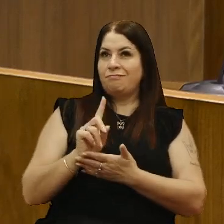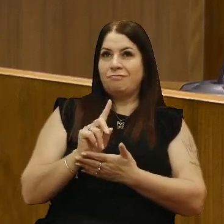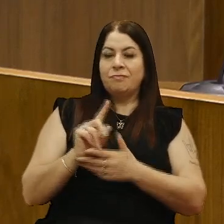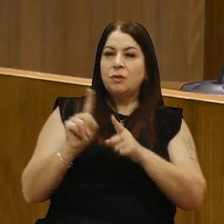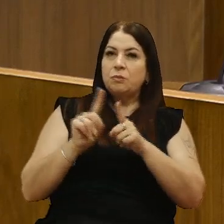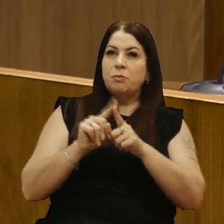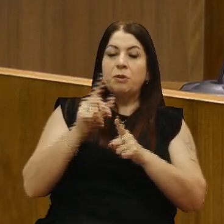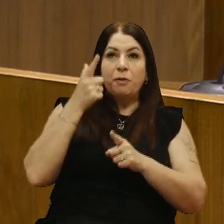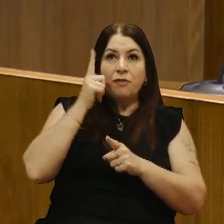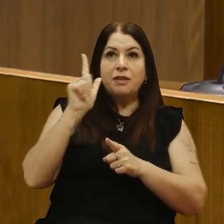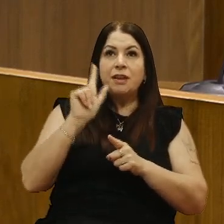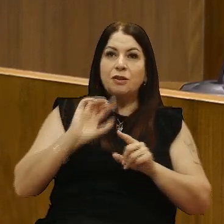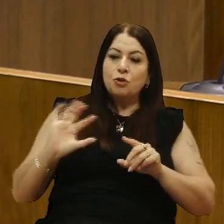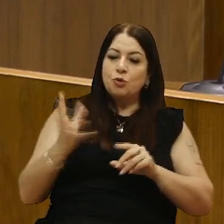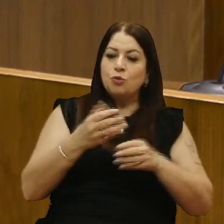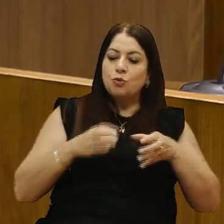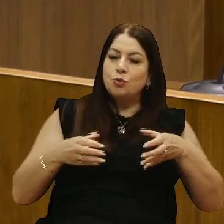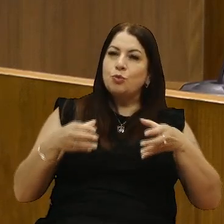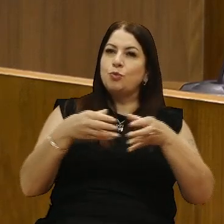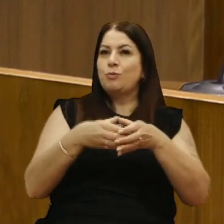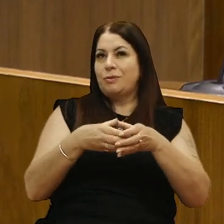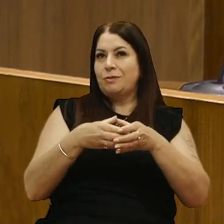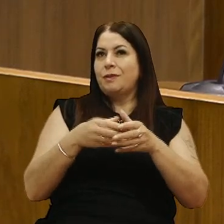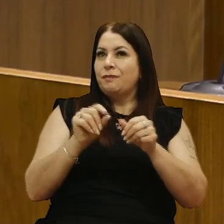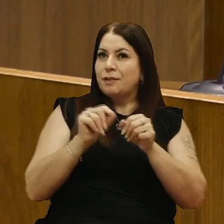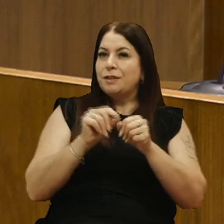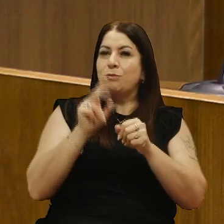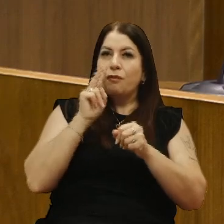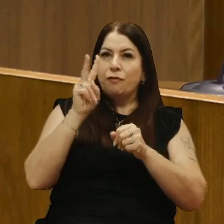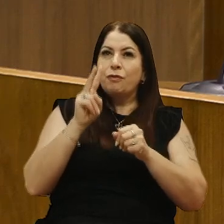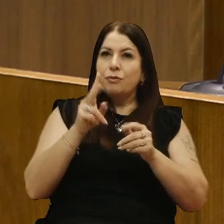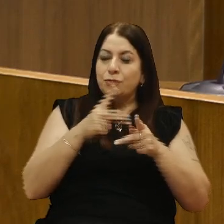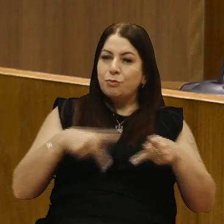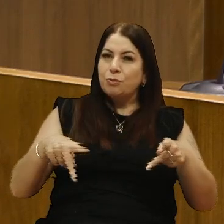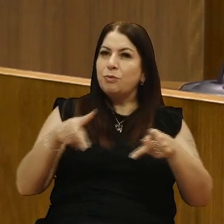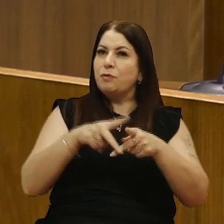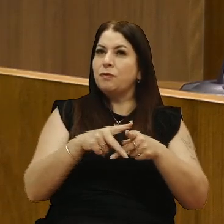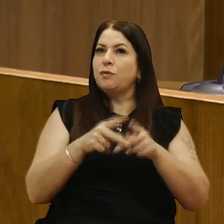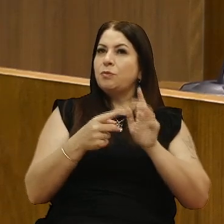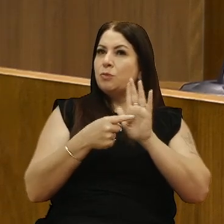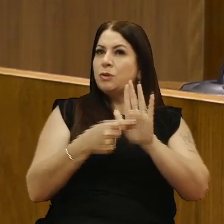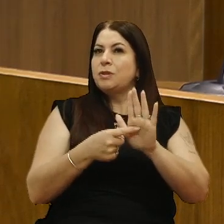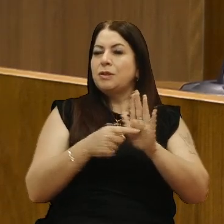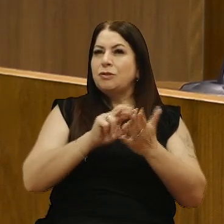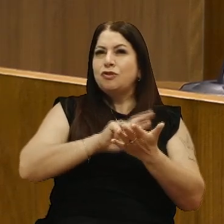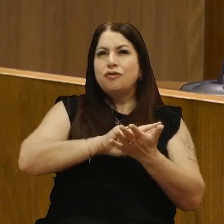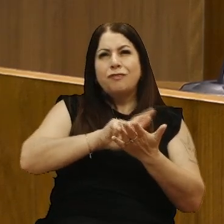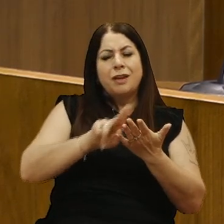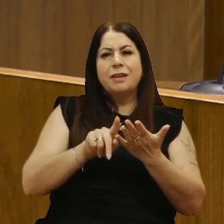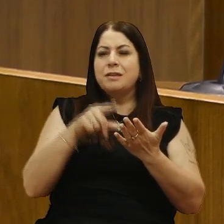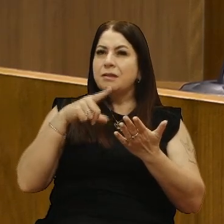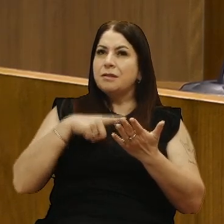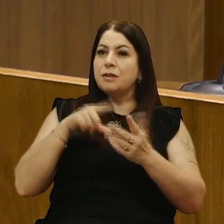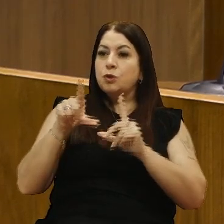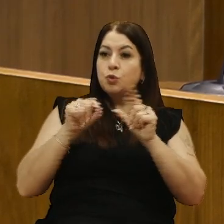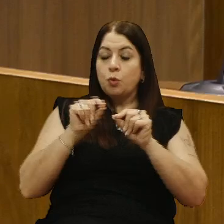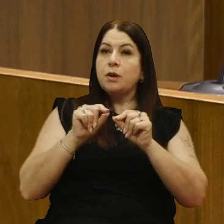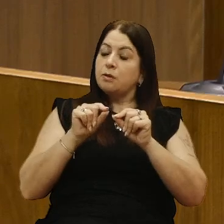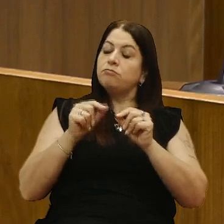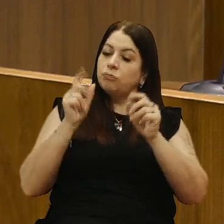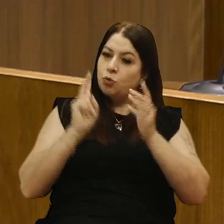uma vitória coletiva. Celebramos a força de um povo que, mesmo diante da adversidade, escolheu